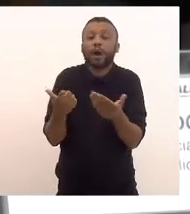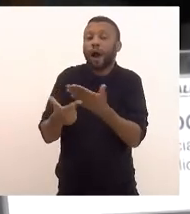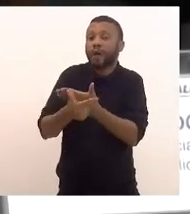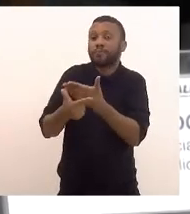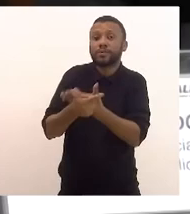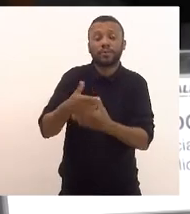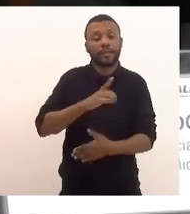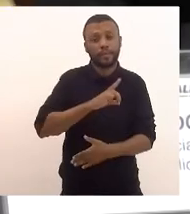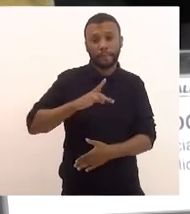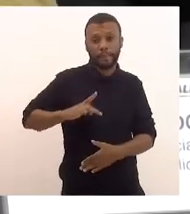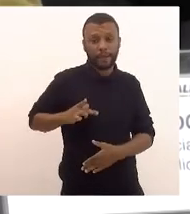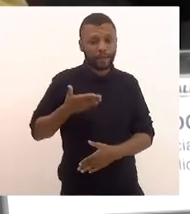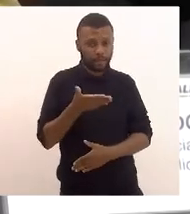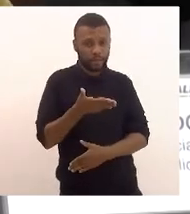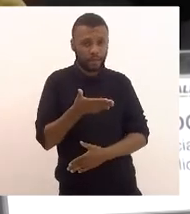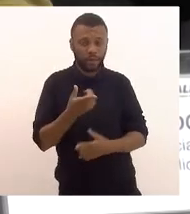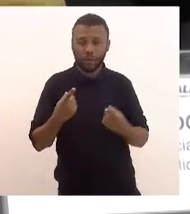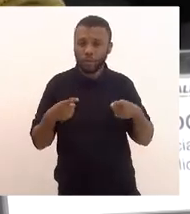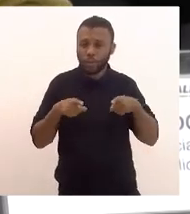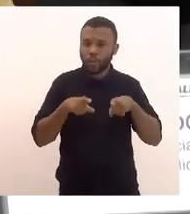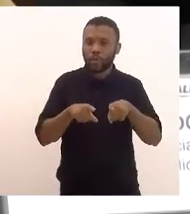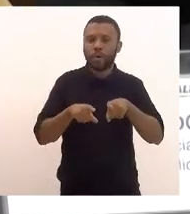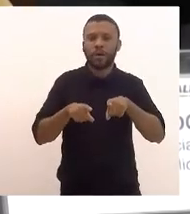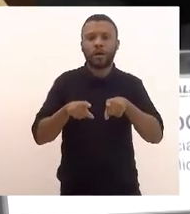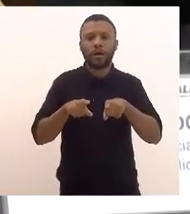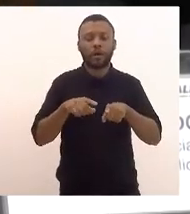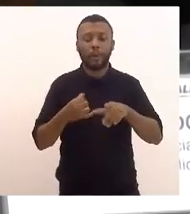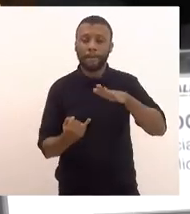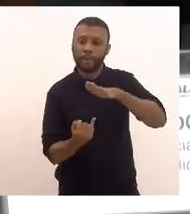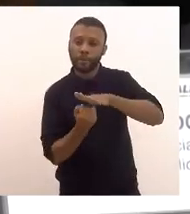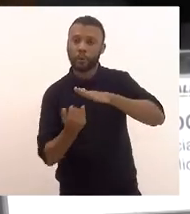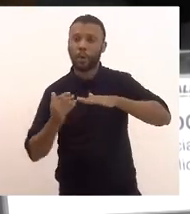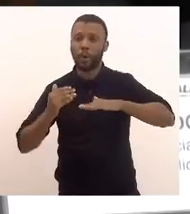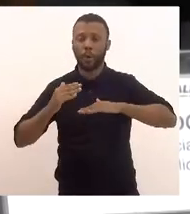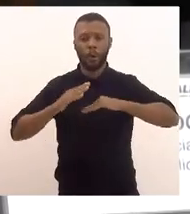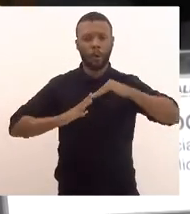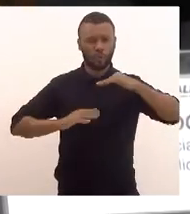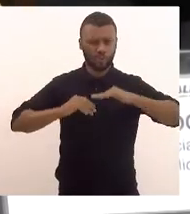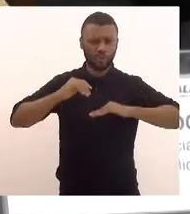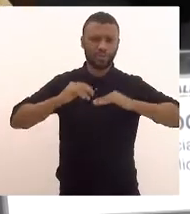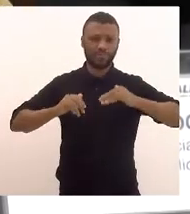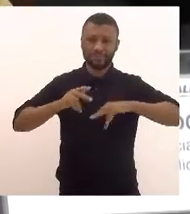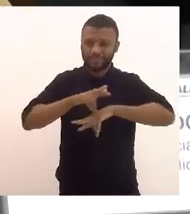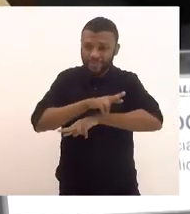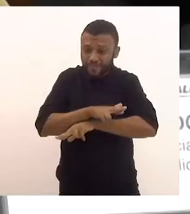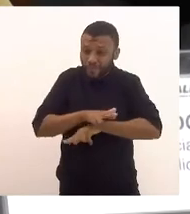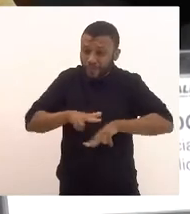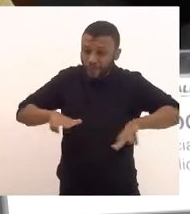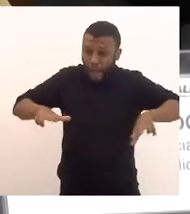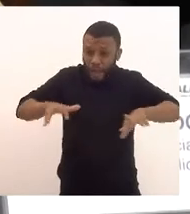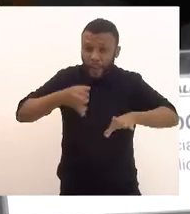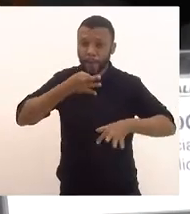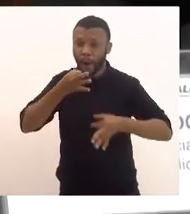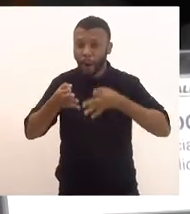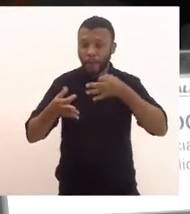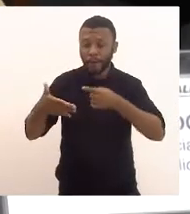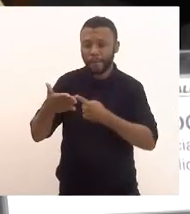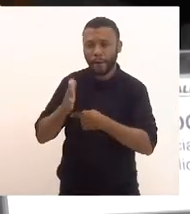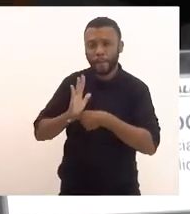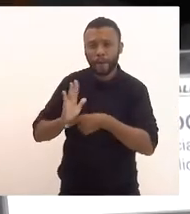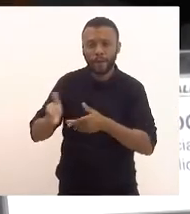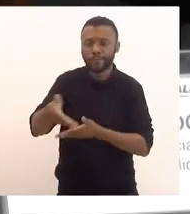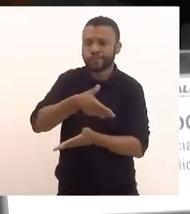né defensoria uma instituição construída por muitas mãos os Defensores